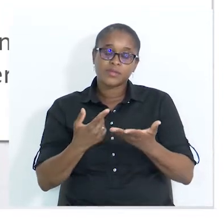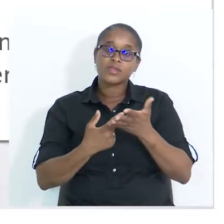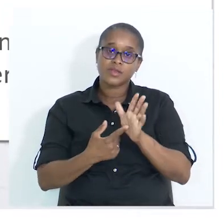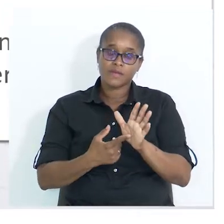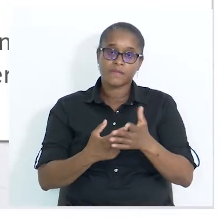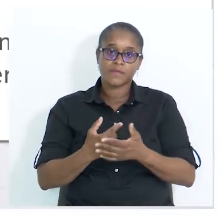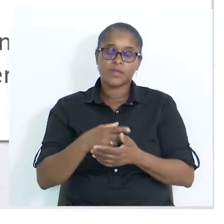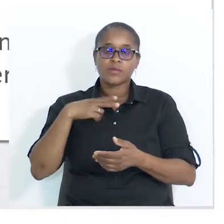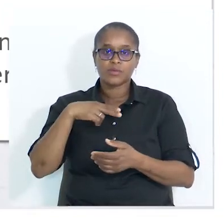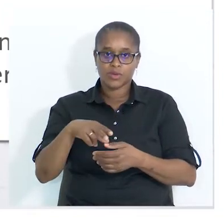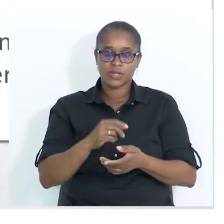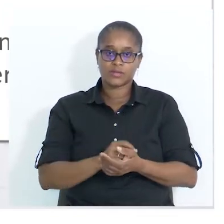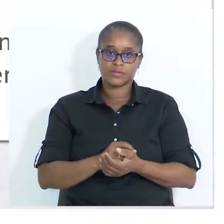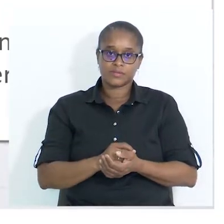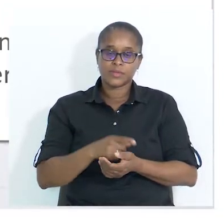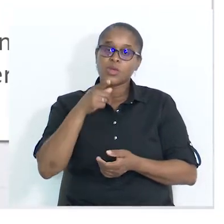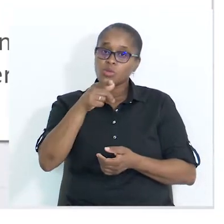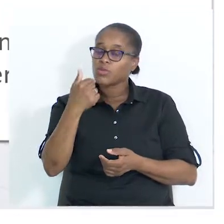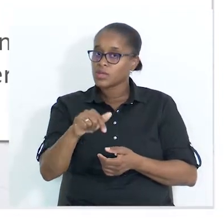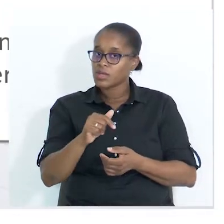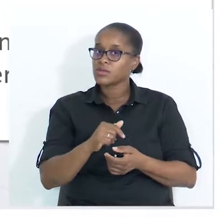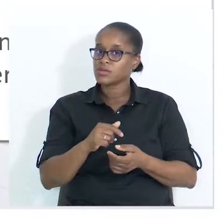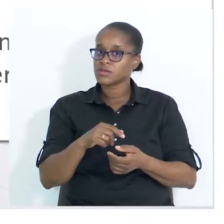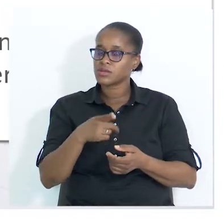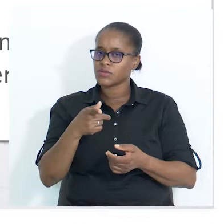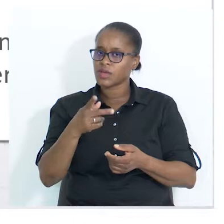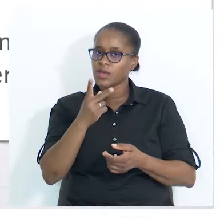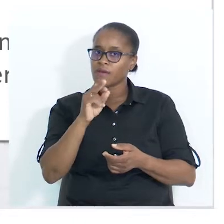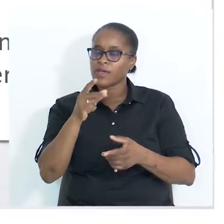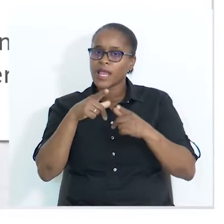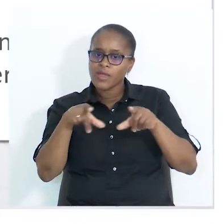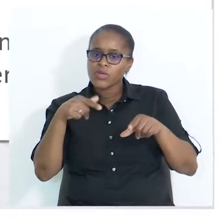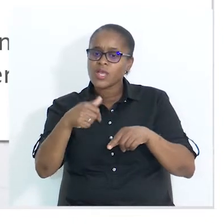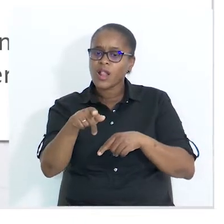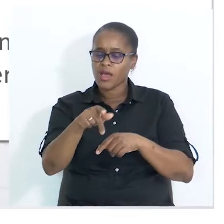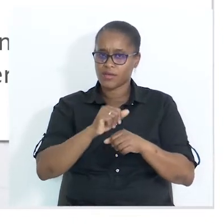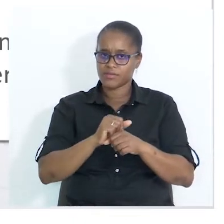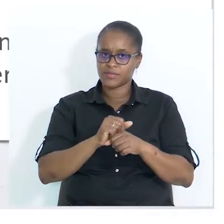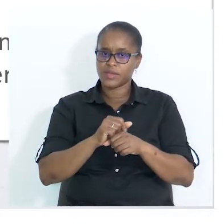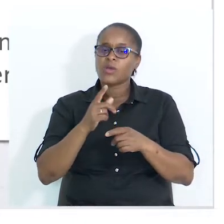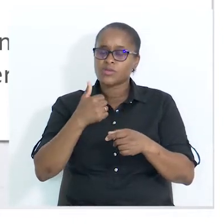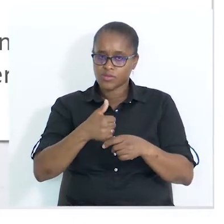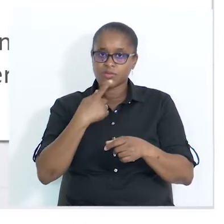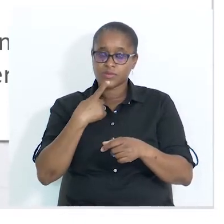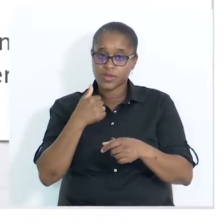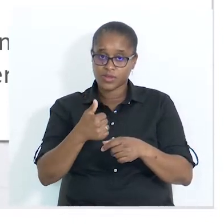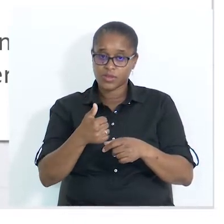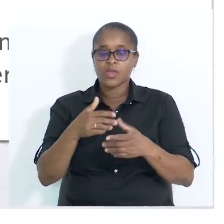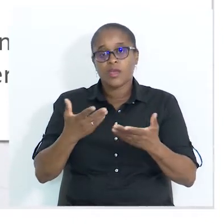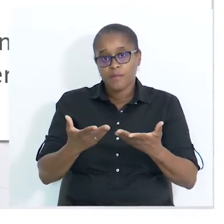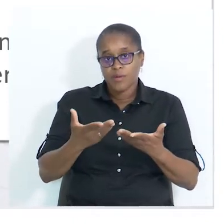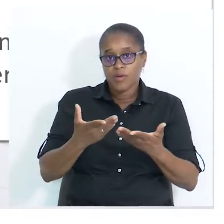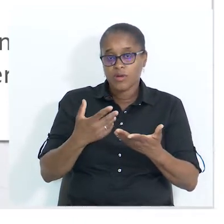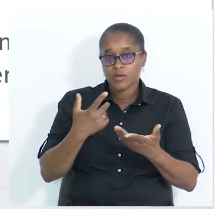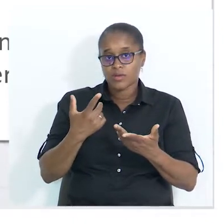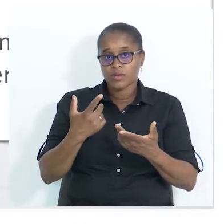caso, Portugal, tu tens que utilizar a variante que está lá, ok? Embora,